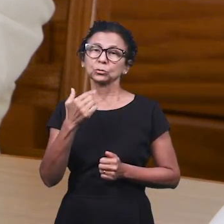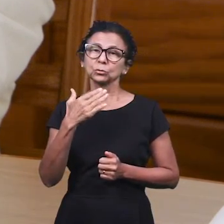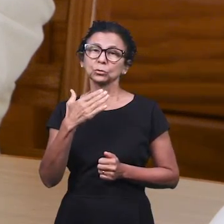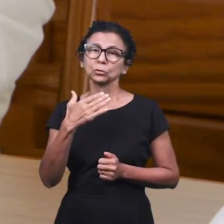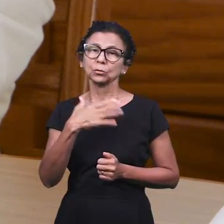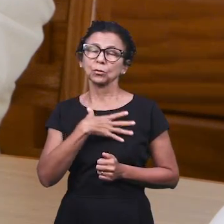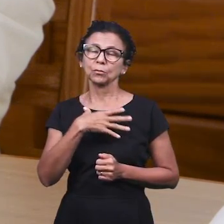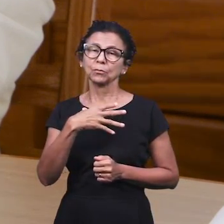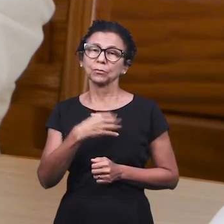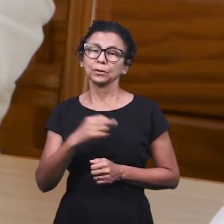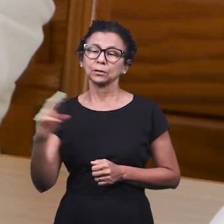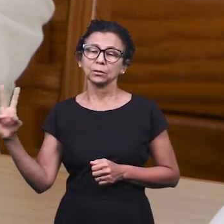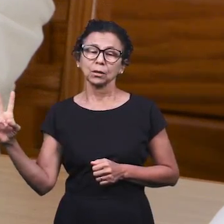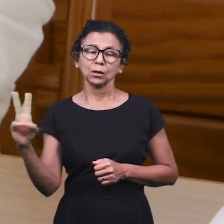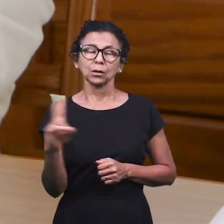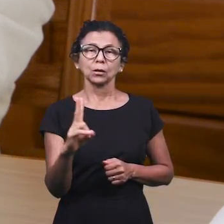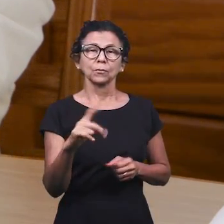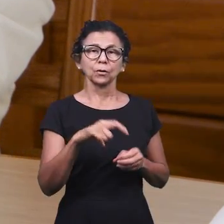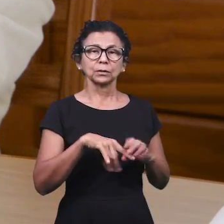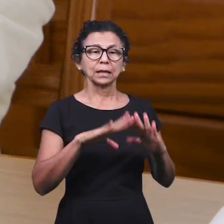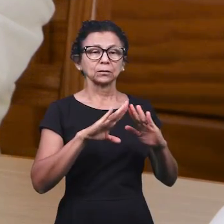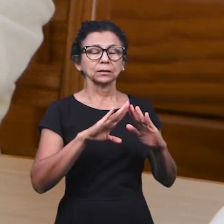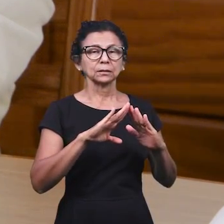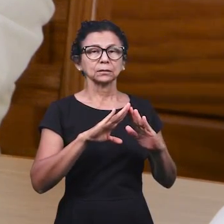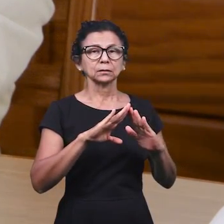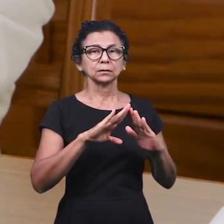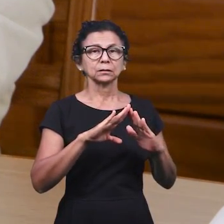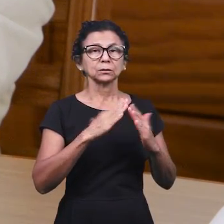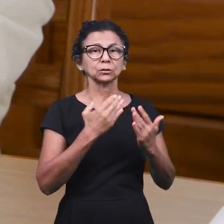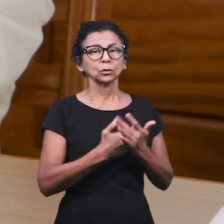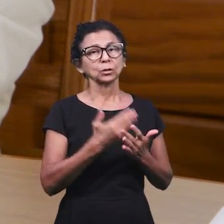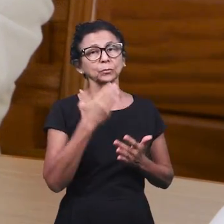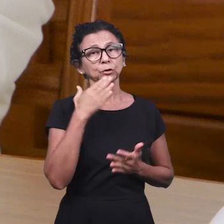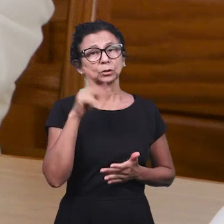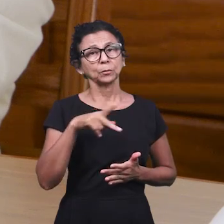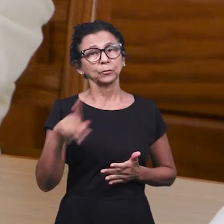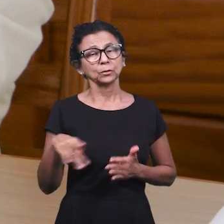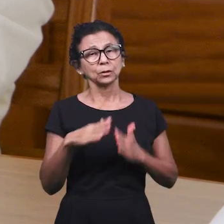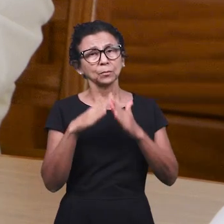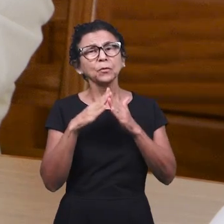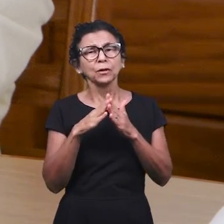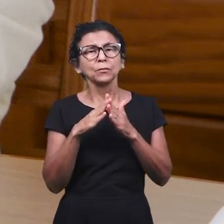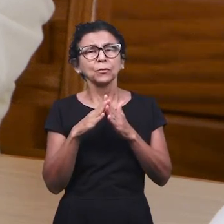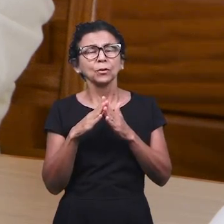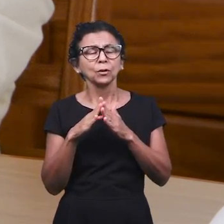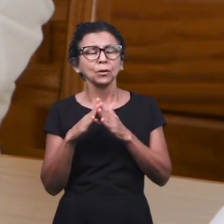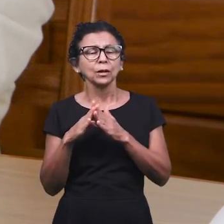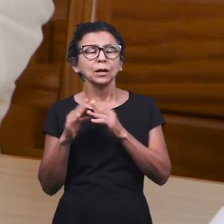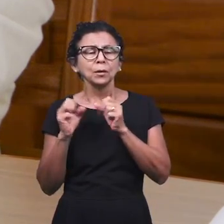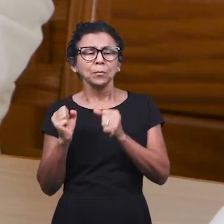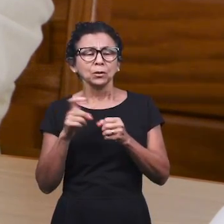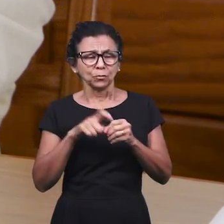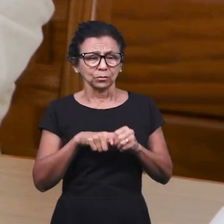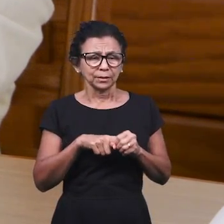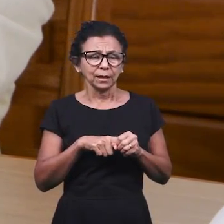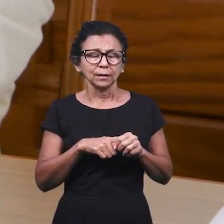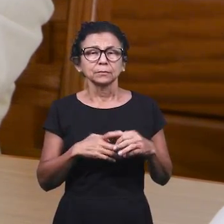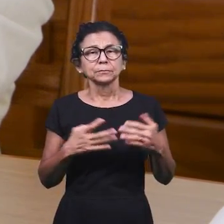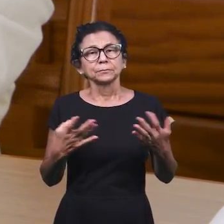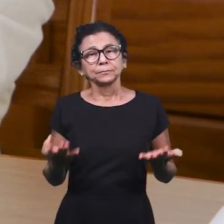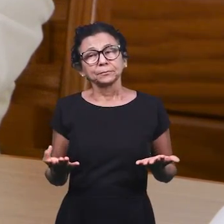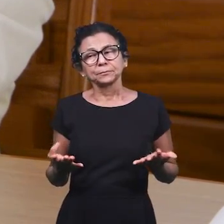filho, cobrando dele, aí o pai foi lá reclamar com ela que estava cobrando demais do filho dele. Falou, então, deixar seu filho aí. Eu sei que acabou que o pai pegou e tirou o filho